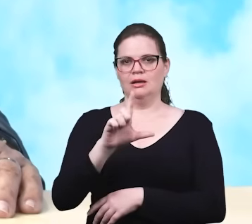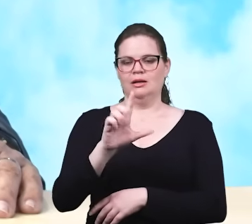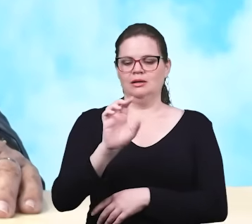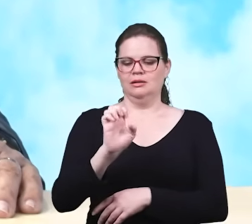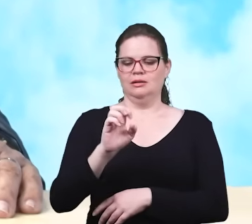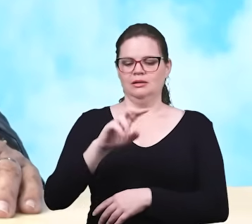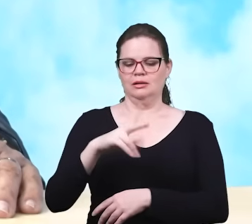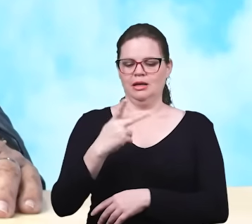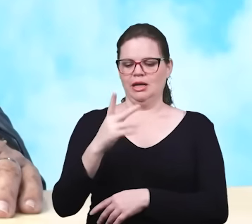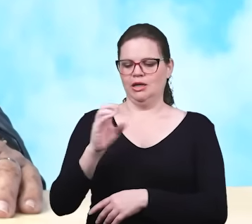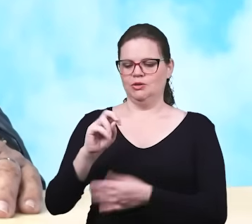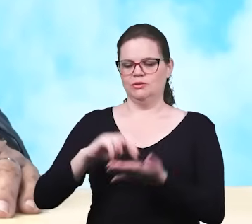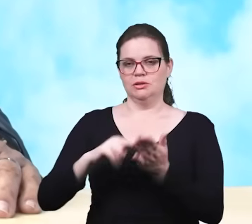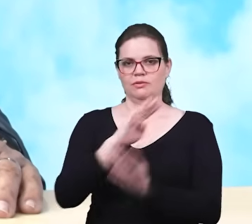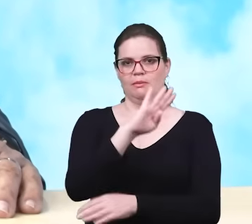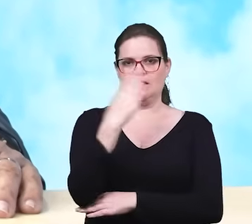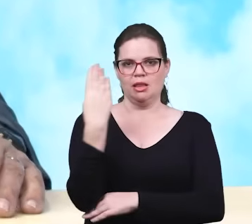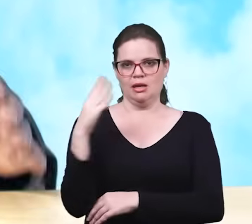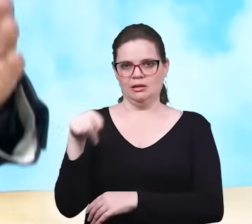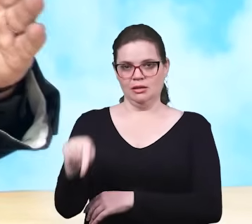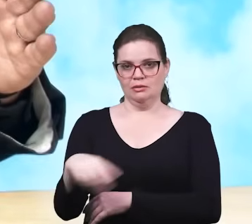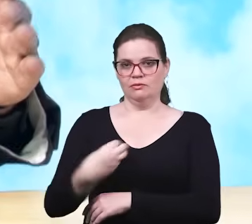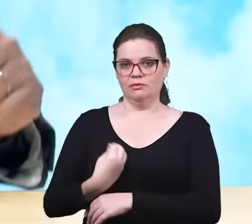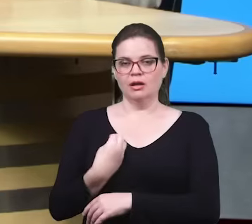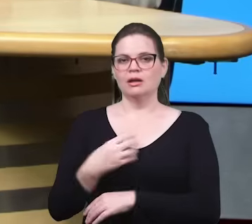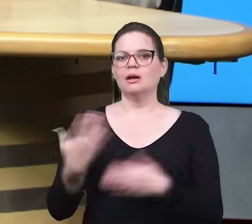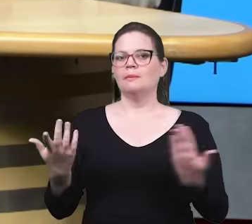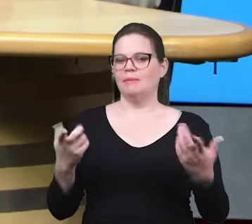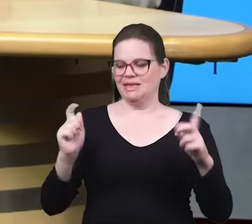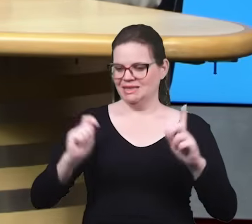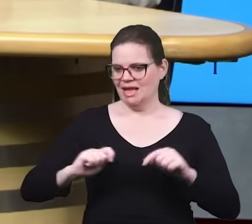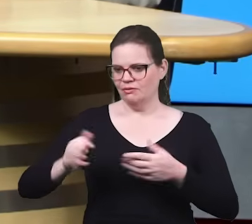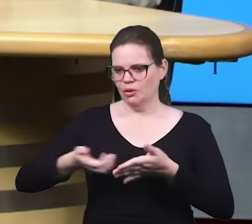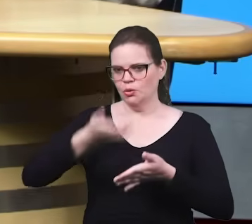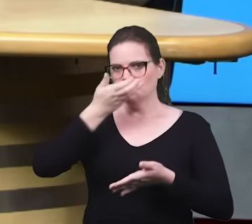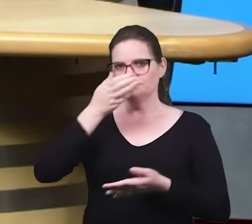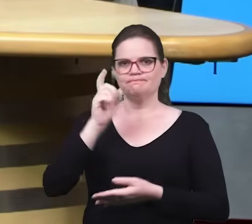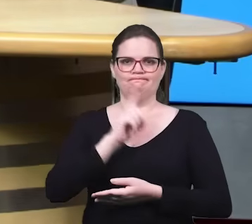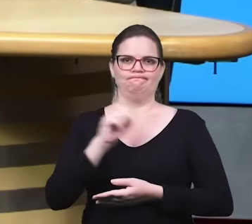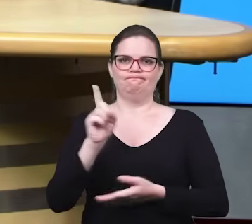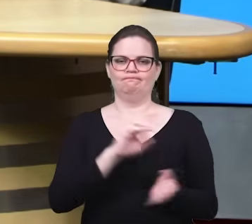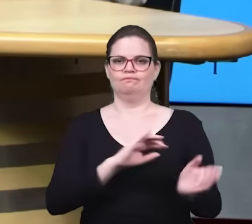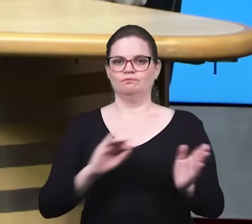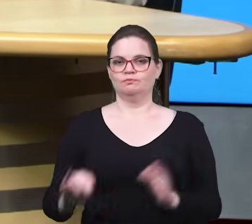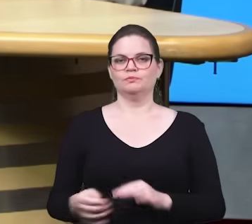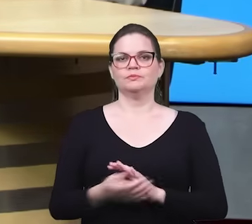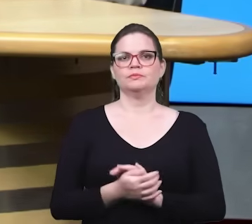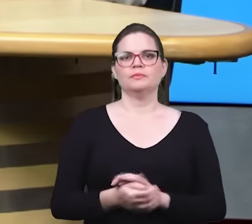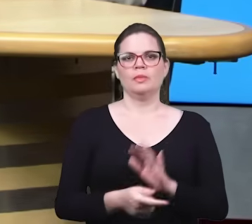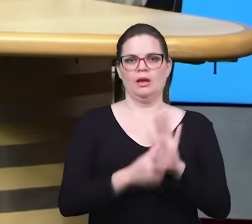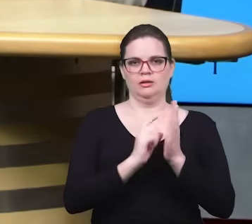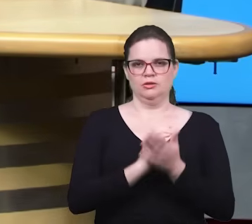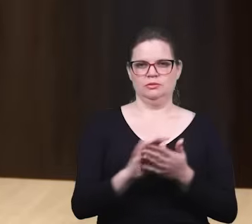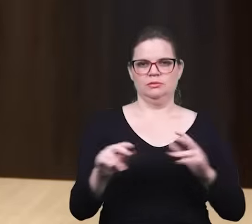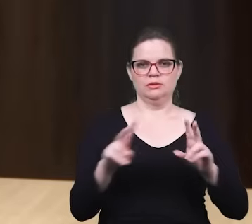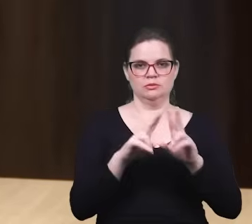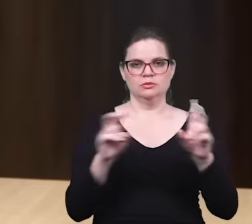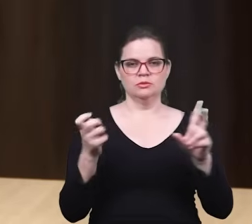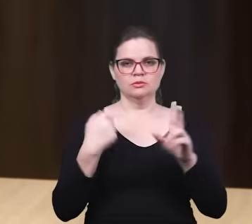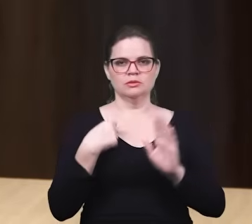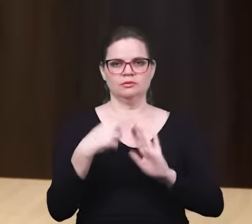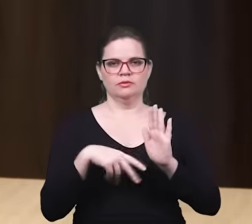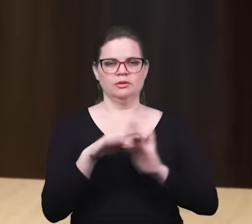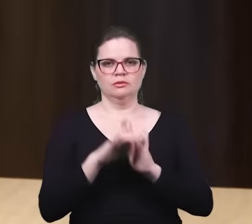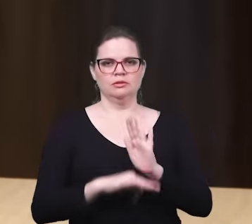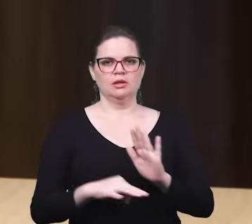ninguém podia beber sem revelação. Isso mesmo. Eu vou, antes mesmo de entrar nesse assunto, eu vou ler um texto rapidamente